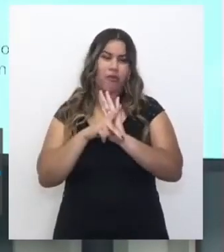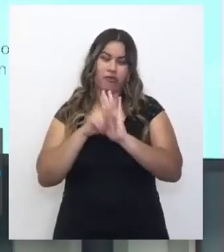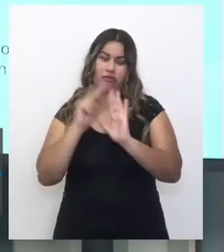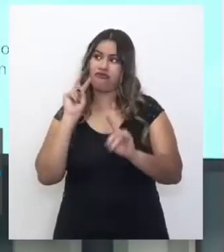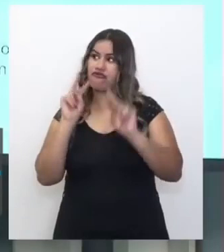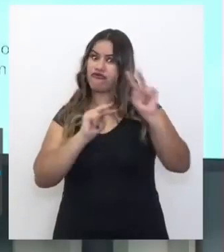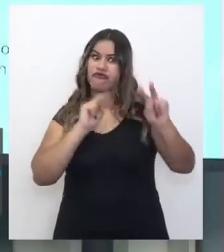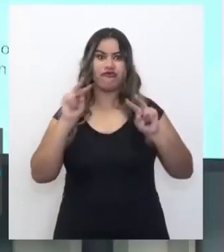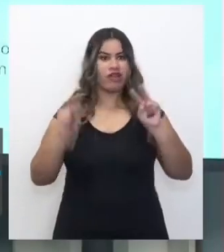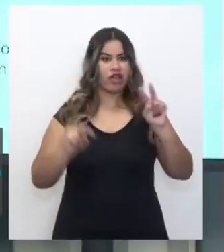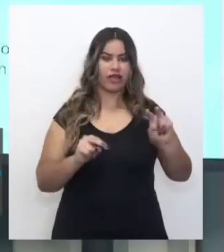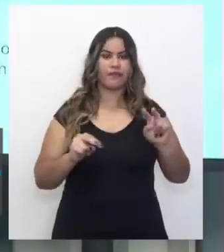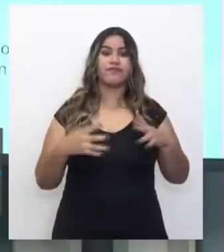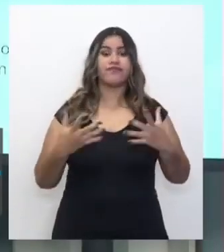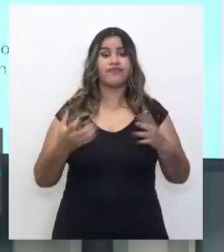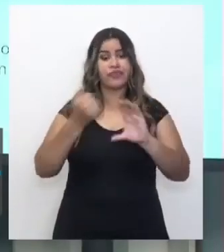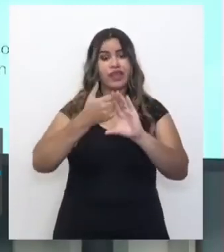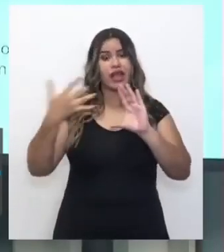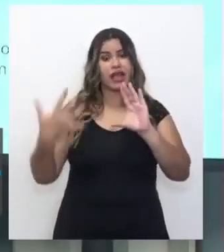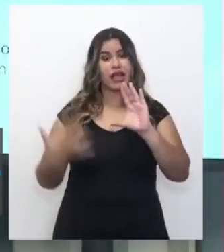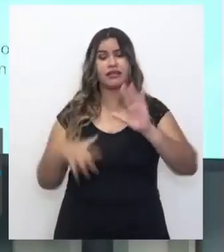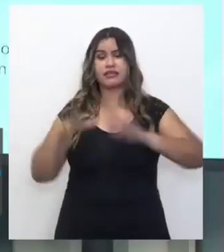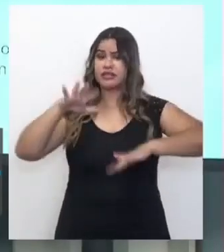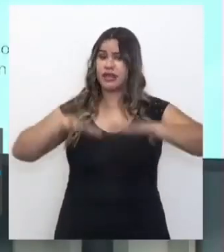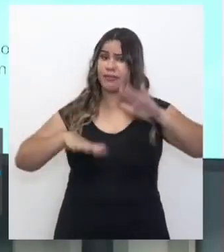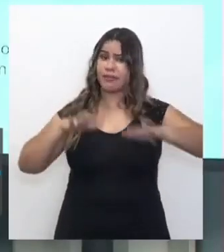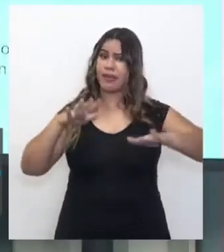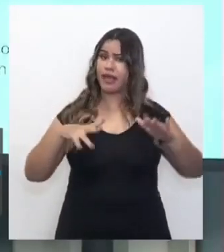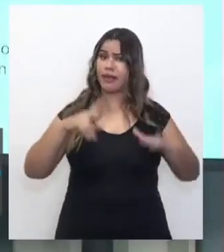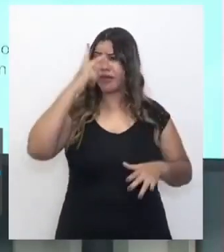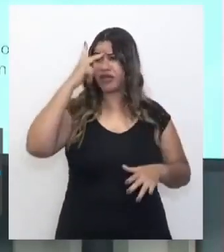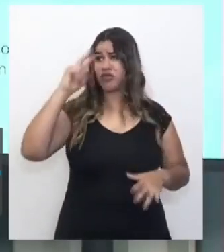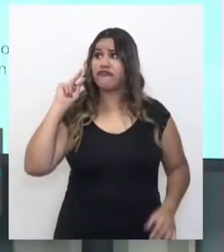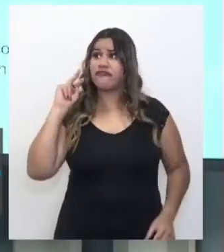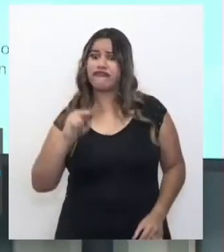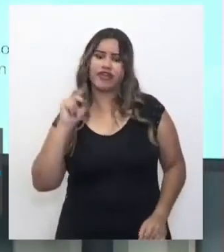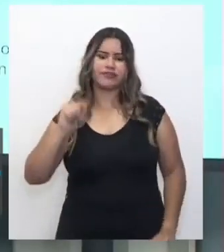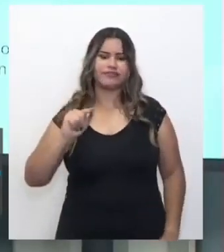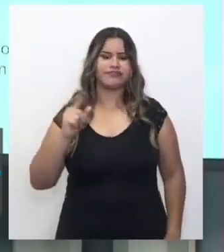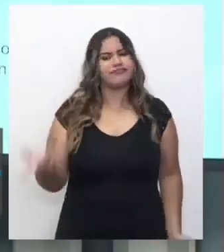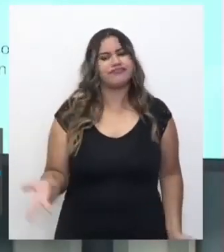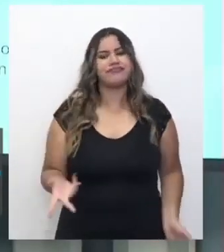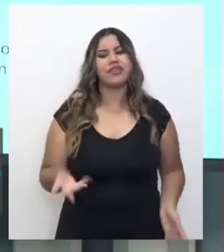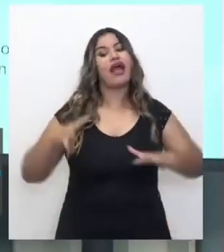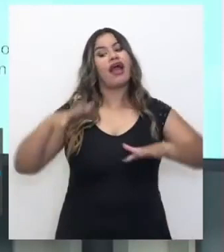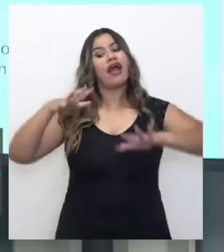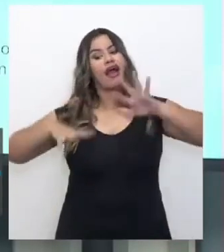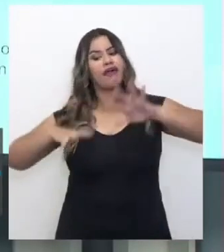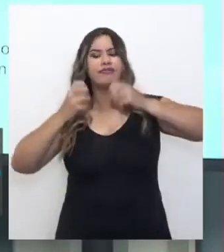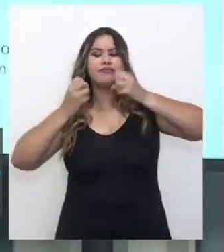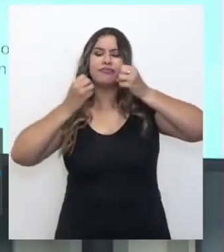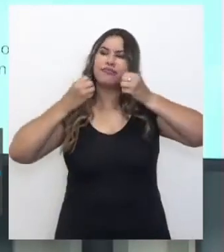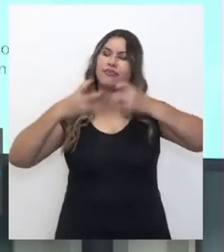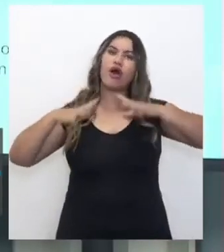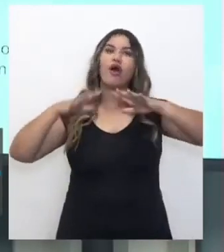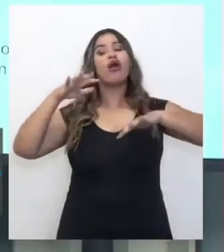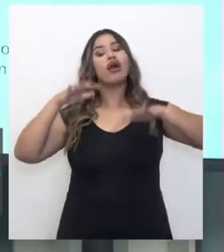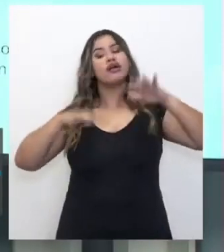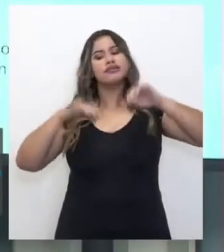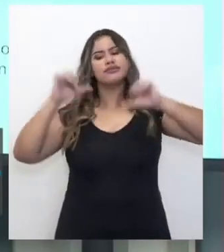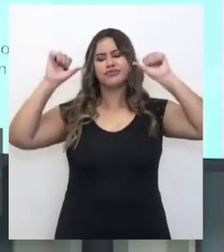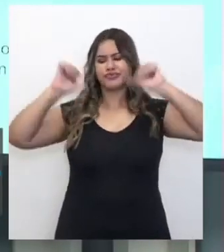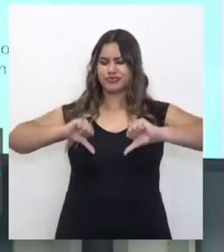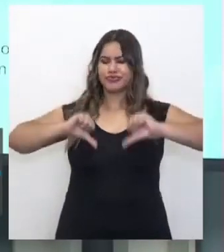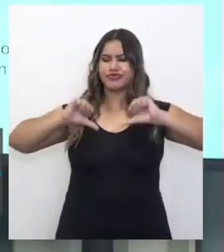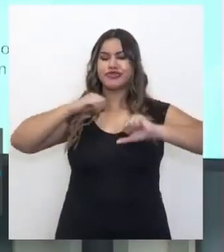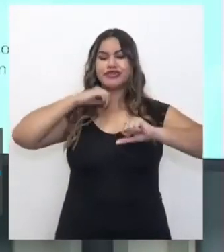E a característica, ela depende de quem vê, né, professor? Perfeito. Às vezes é bom para mim, é ruim para você, é ruim para